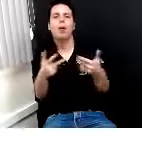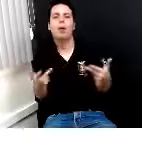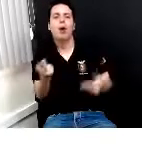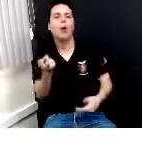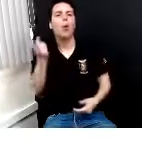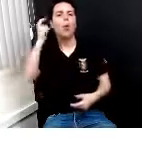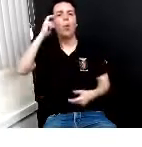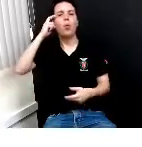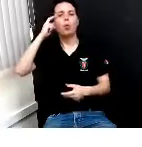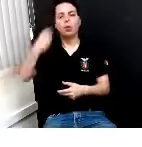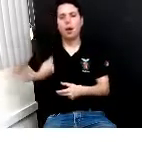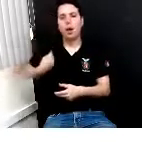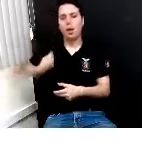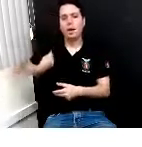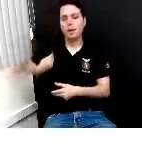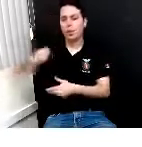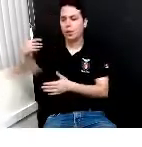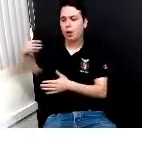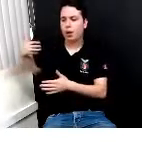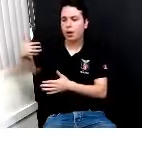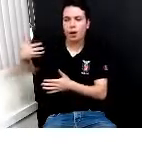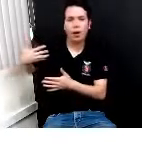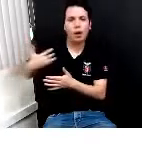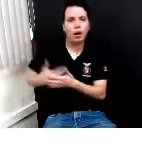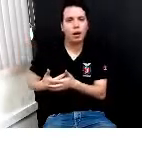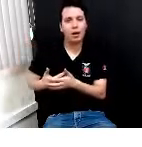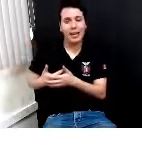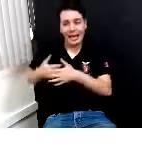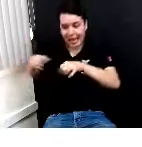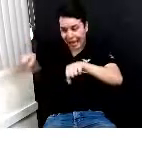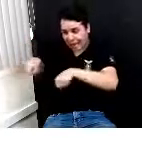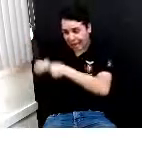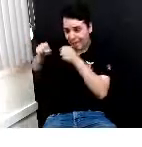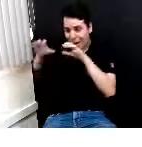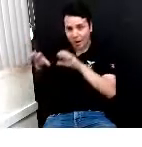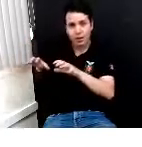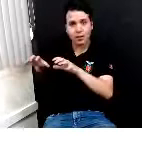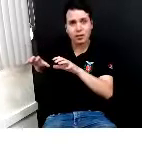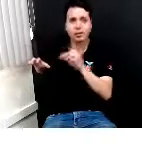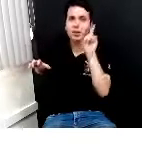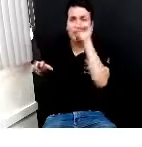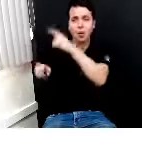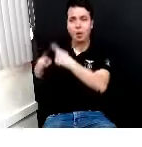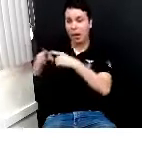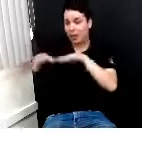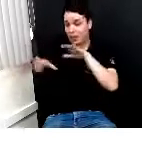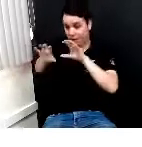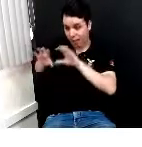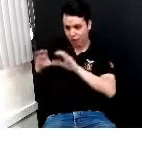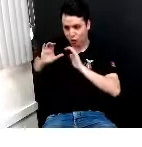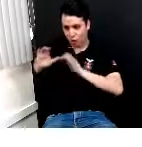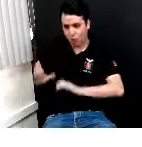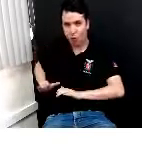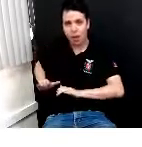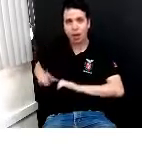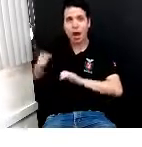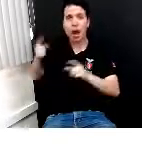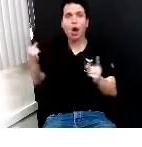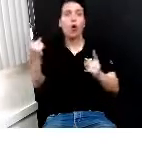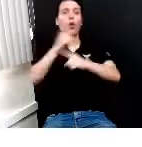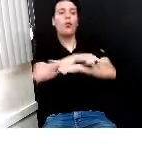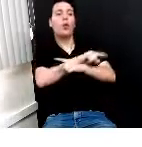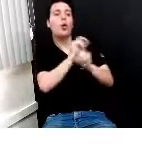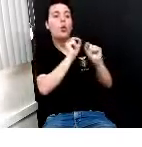que vem da sua vida comunitária, da sua família, e que muitas vezes é o oposto do que precisa ser feito. O ato de lavar as